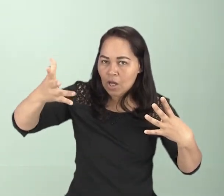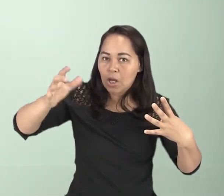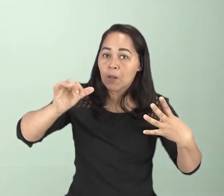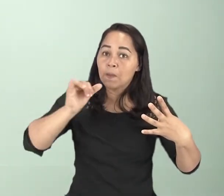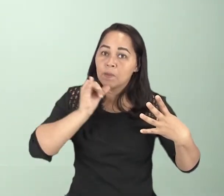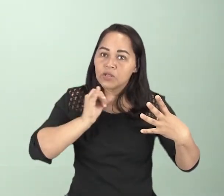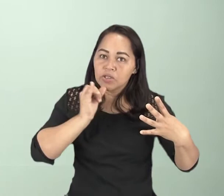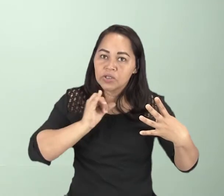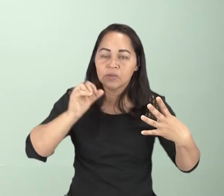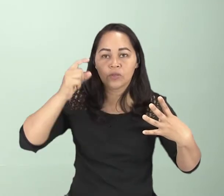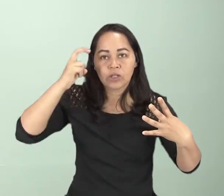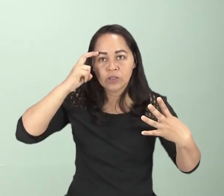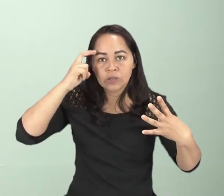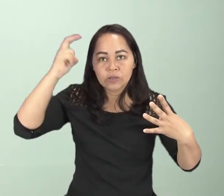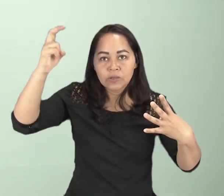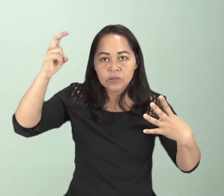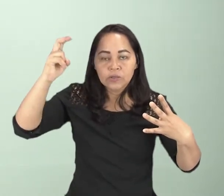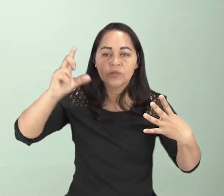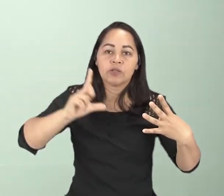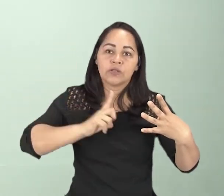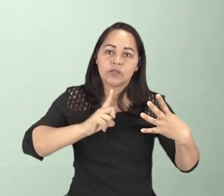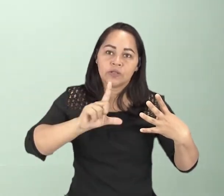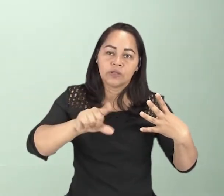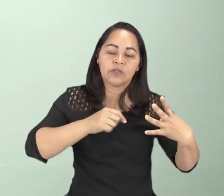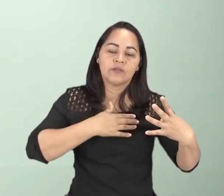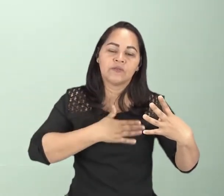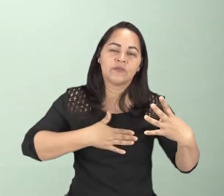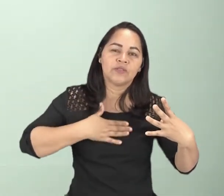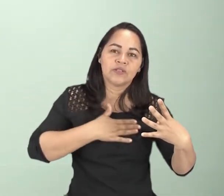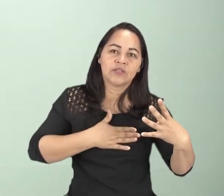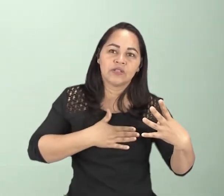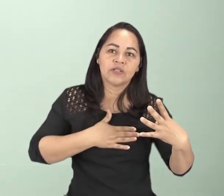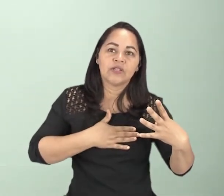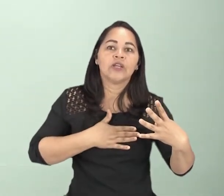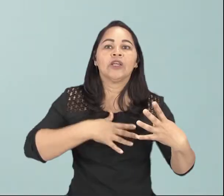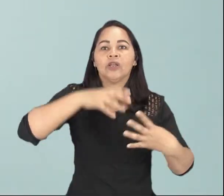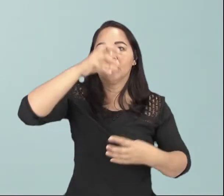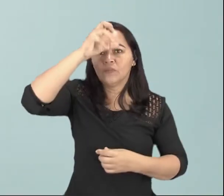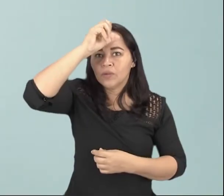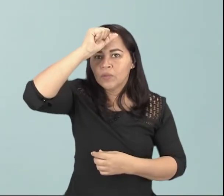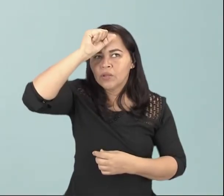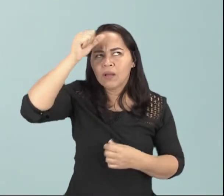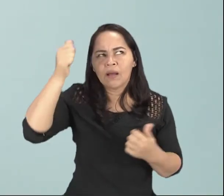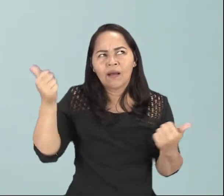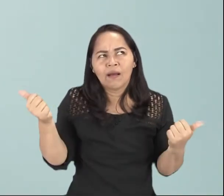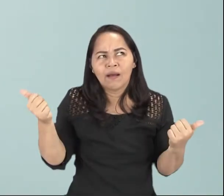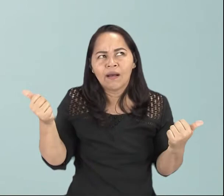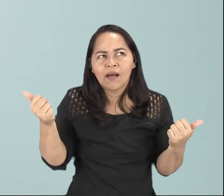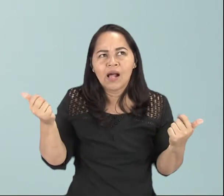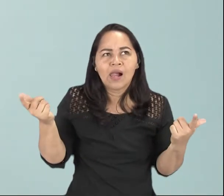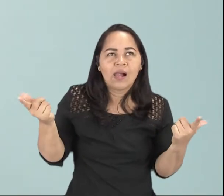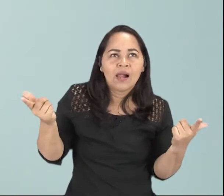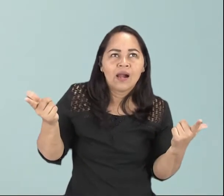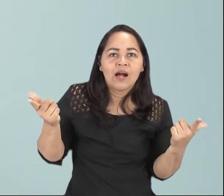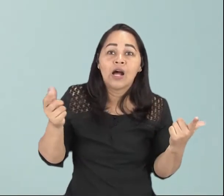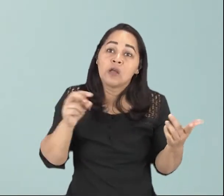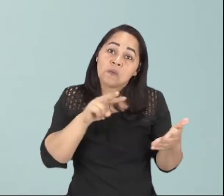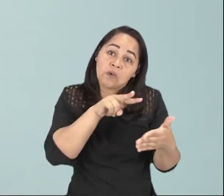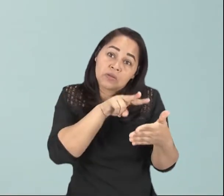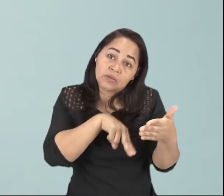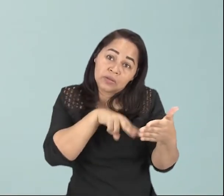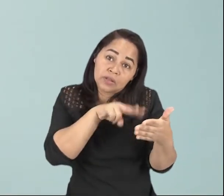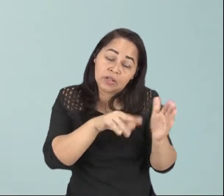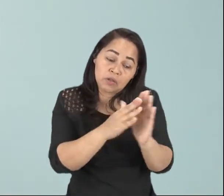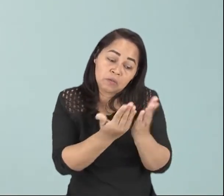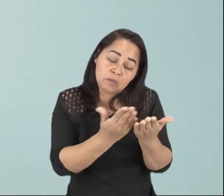meu tempo para fazer algo que, além de me proporcionar um prazer, vai me ensinar. Além de prazer, o que seria? Eu posso ler um